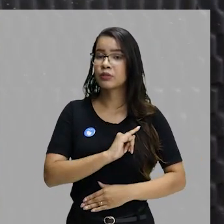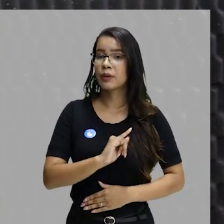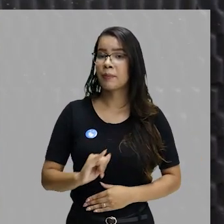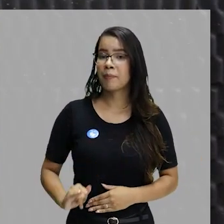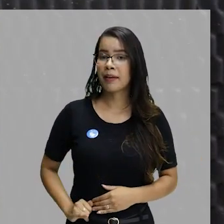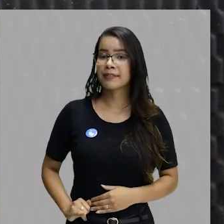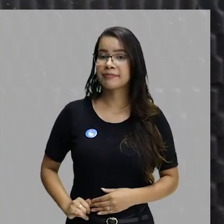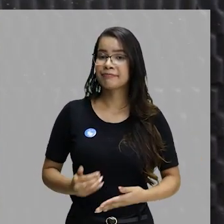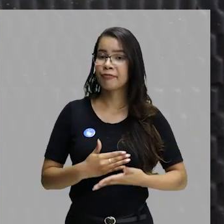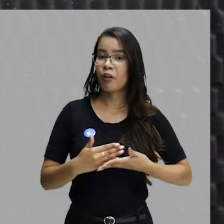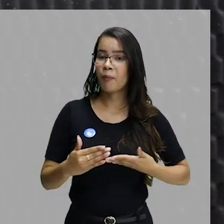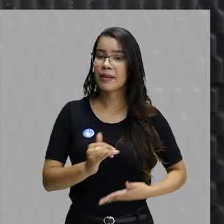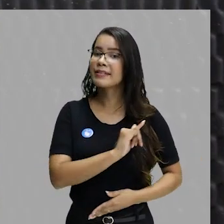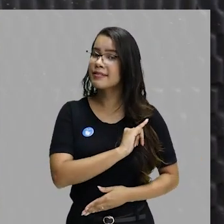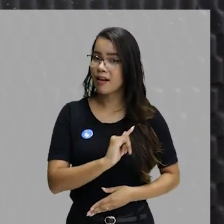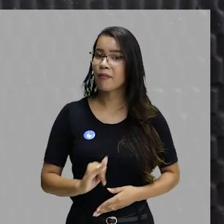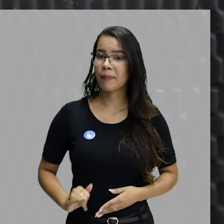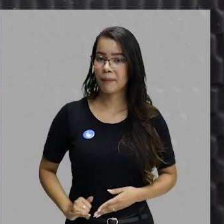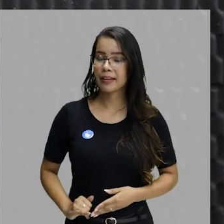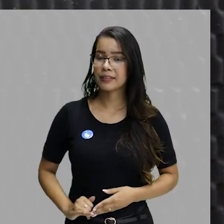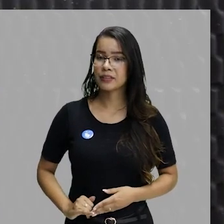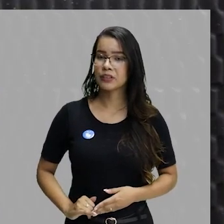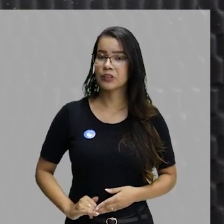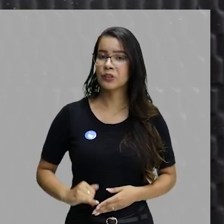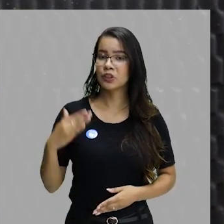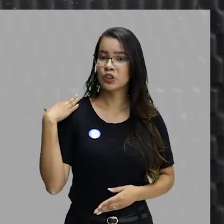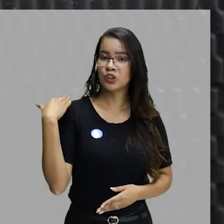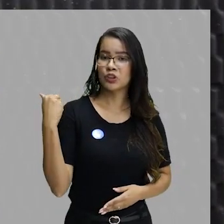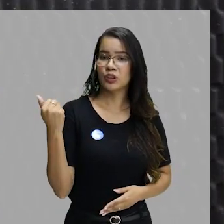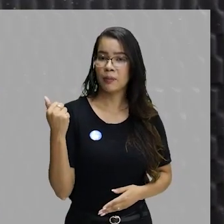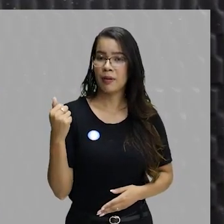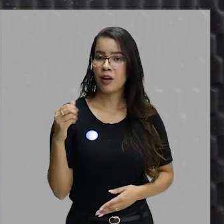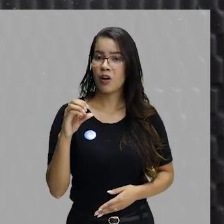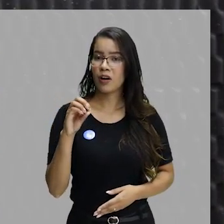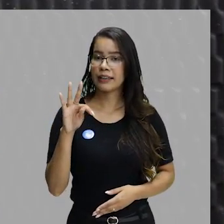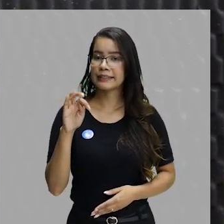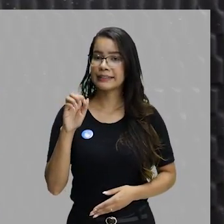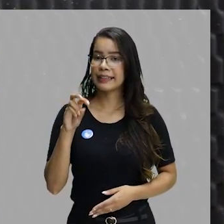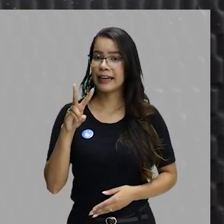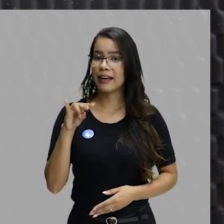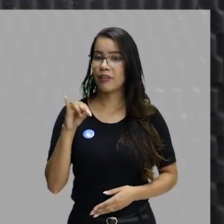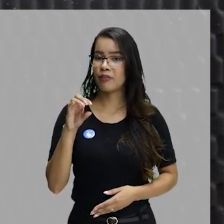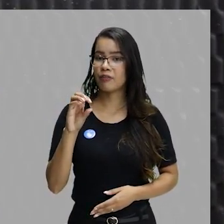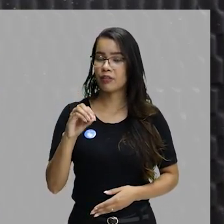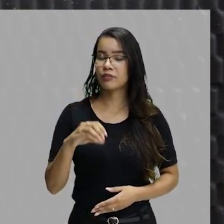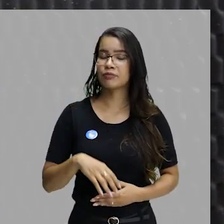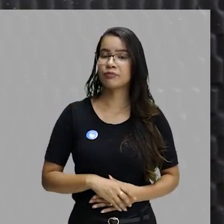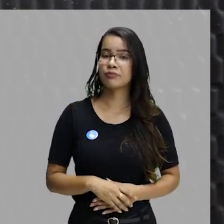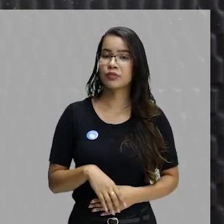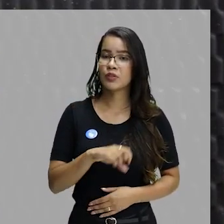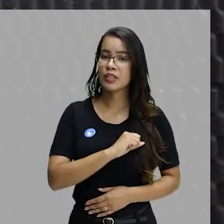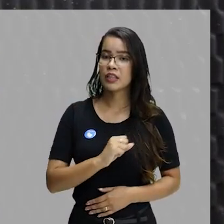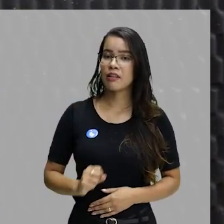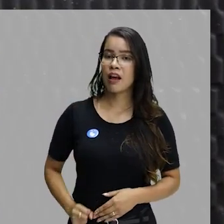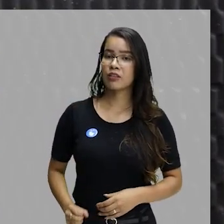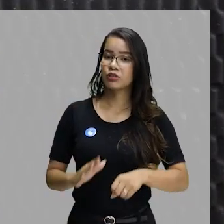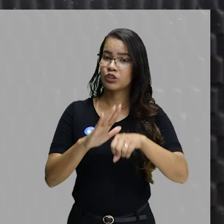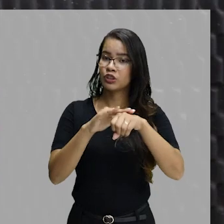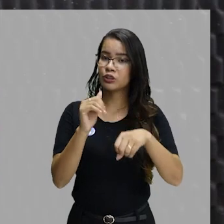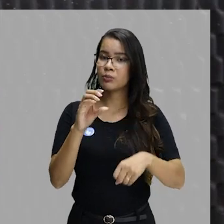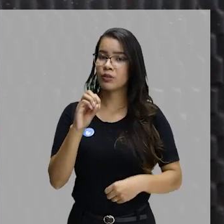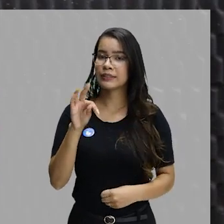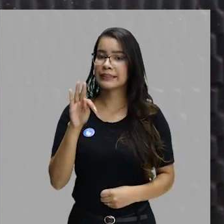Império Romano. Com isso, teremos a crise do Estado republicano, sendo definida no